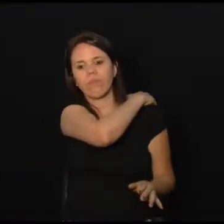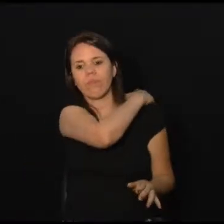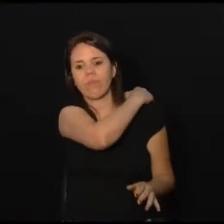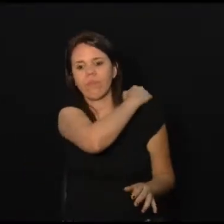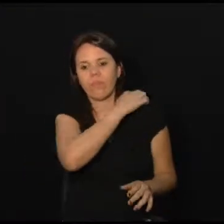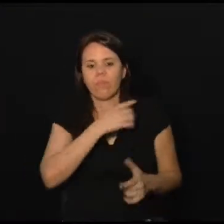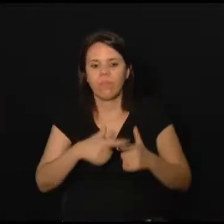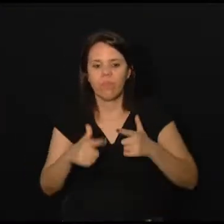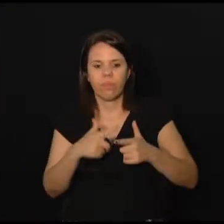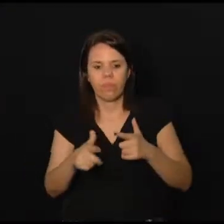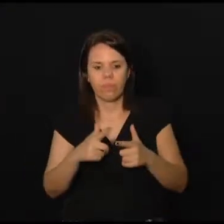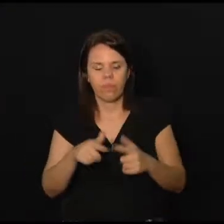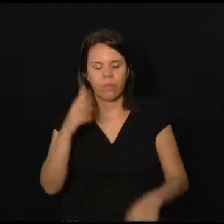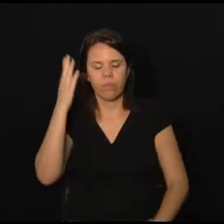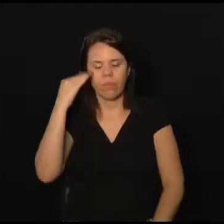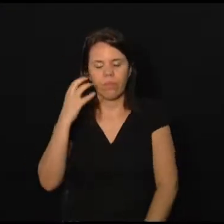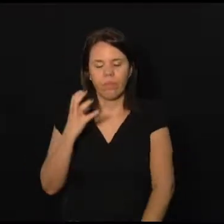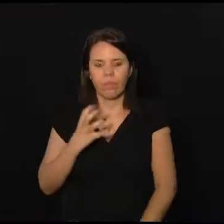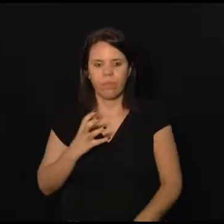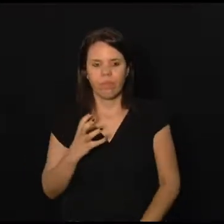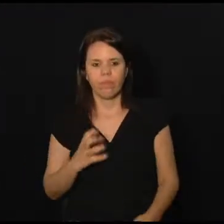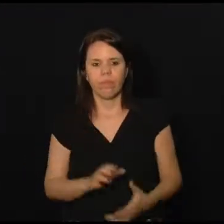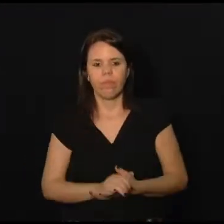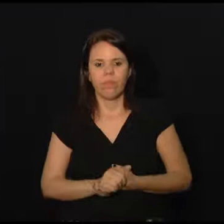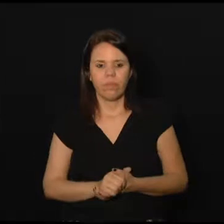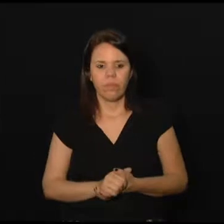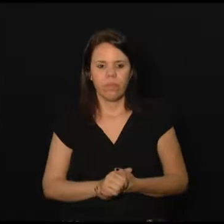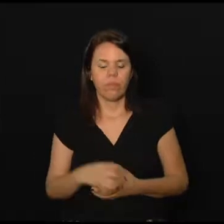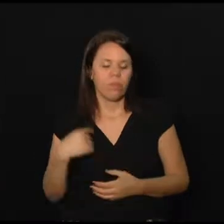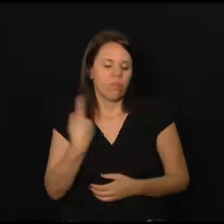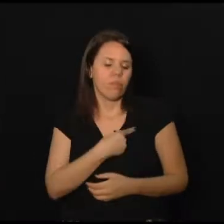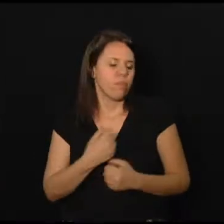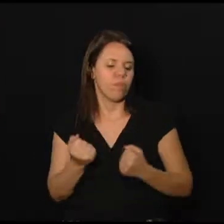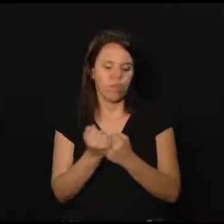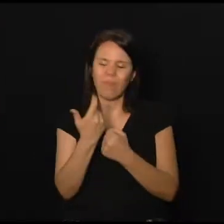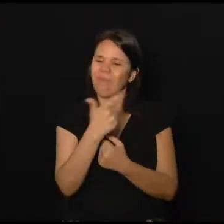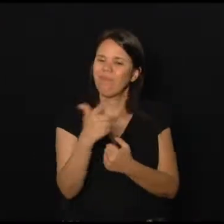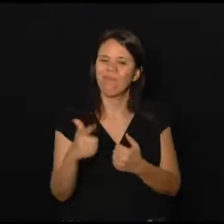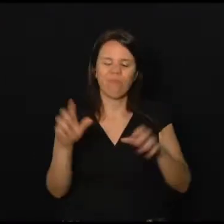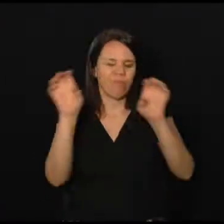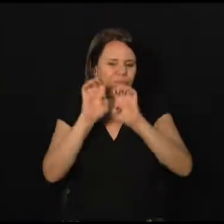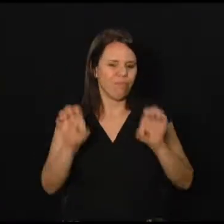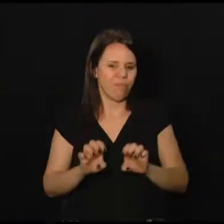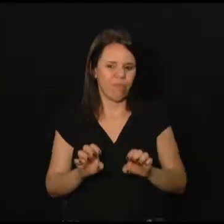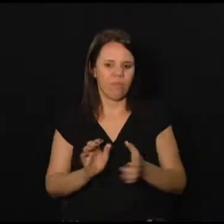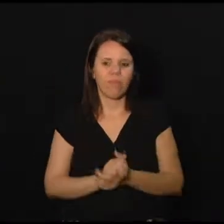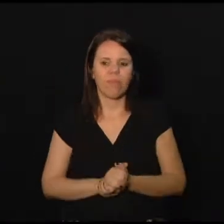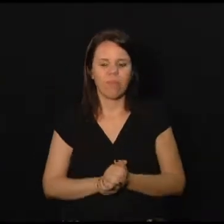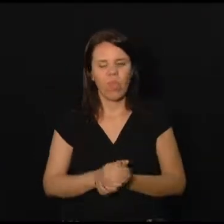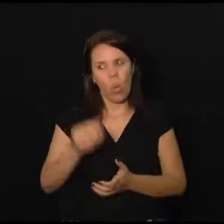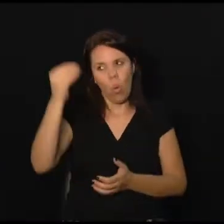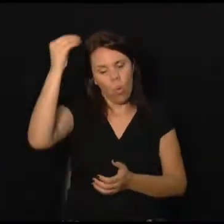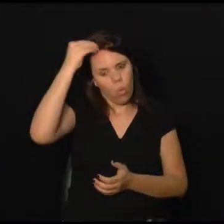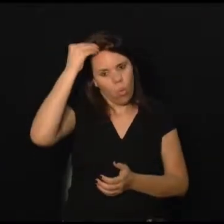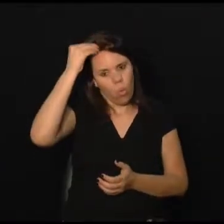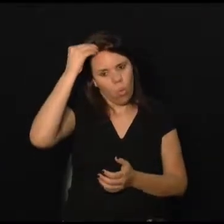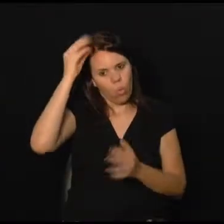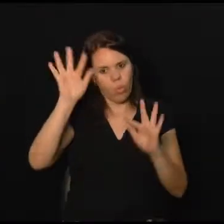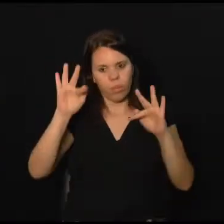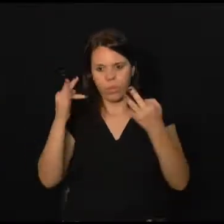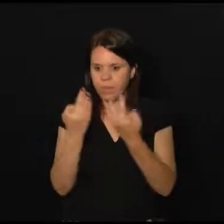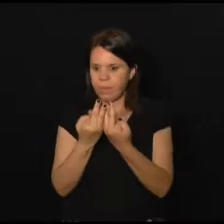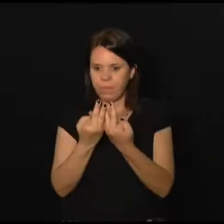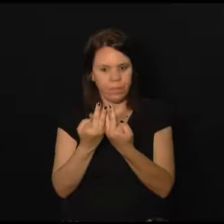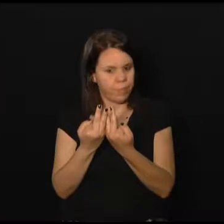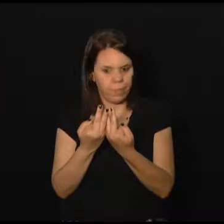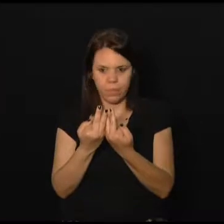um problema sério, porque a nossa base não está tendo a estrutura, não que é culpa da família, mas é